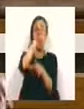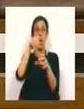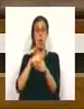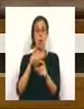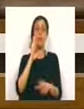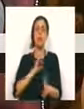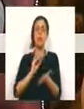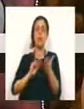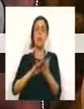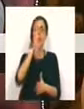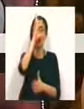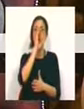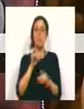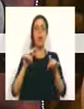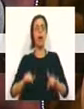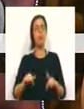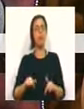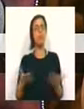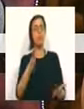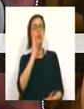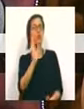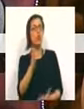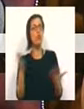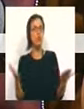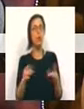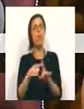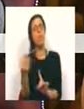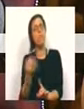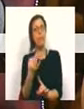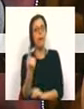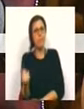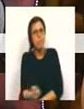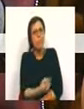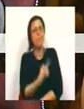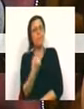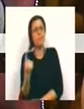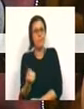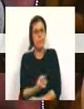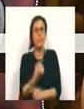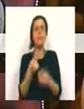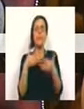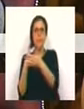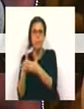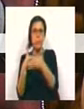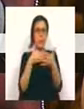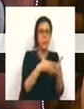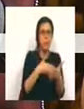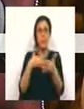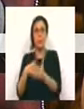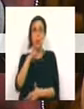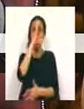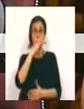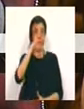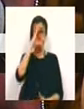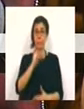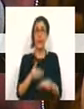a senhora Secretária de Estado aqui disse, tem sido lenta e alvo de constrangimentos que o Governo não